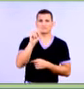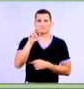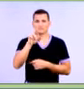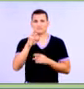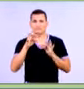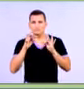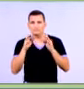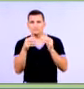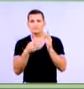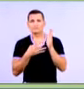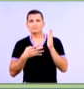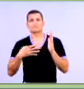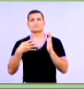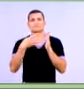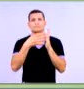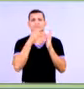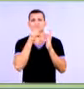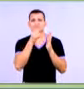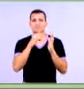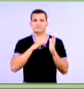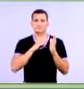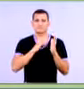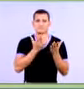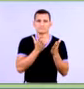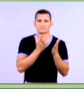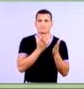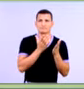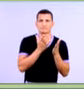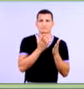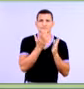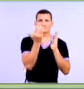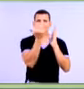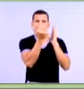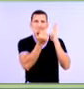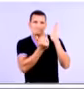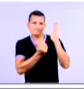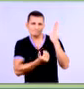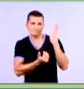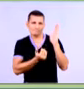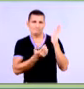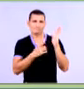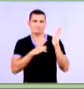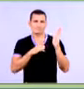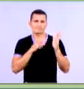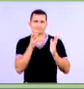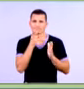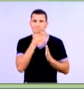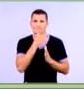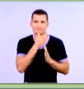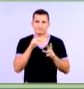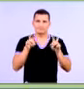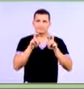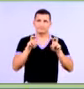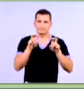mundo, e se eu tiver um armário muito grande, isso vai ter um custo computacional. Bom, chegamos na